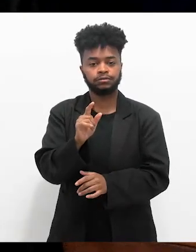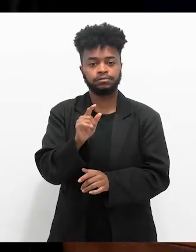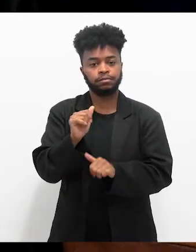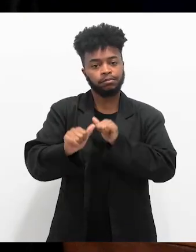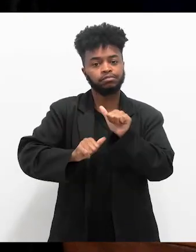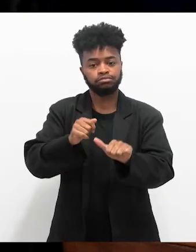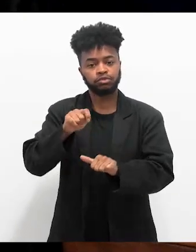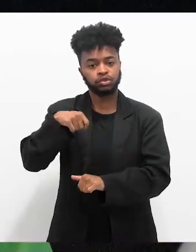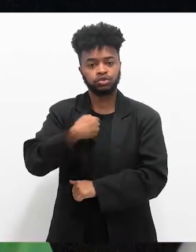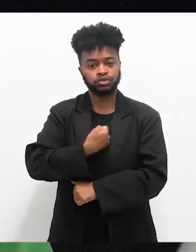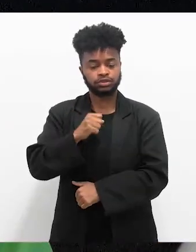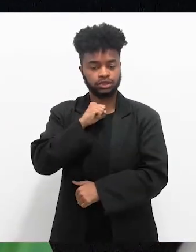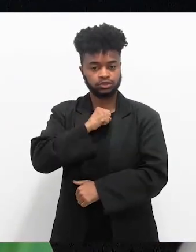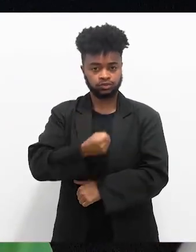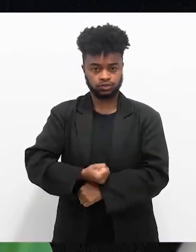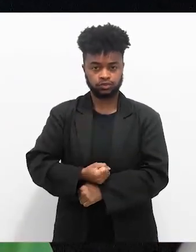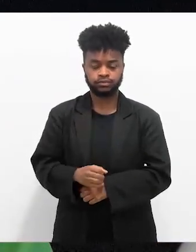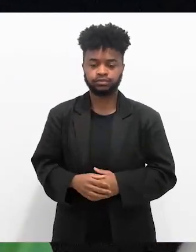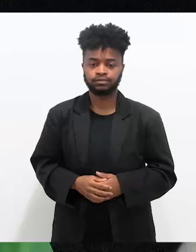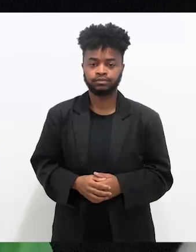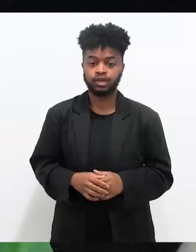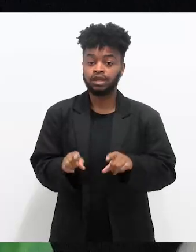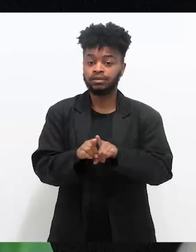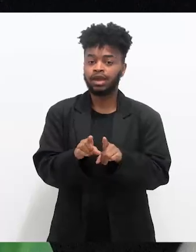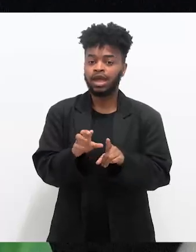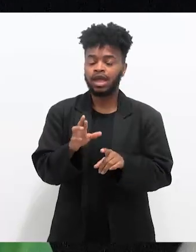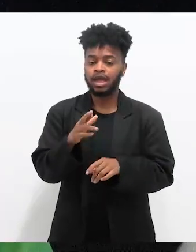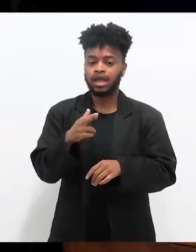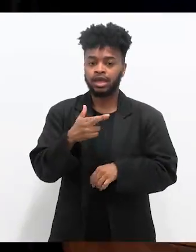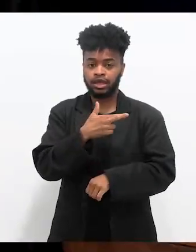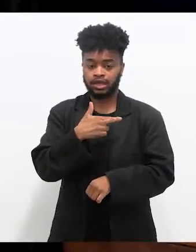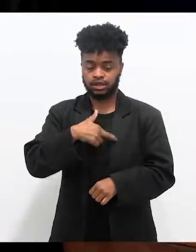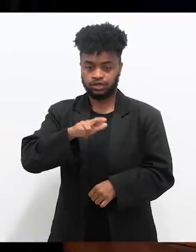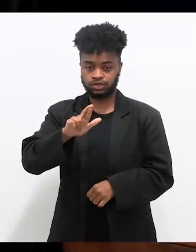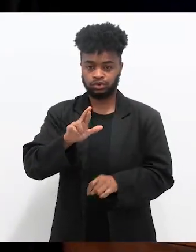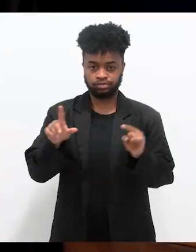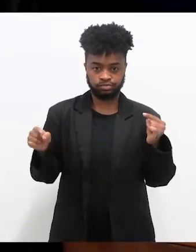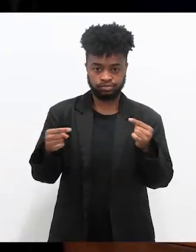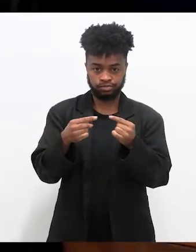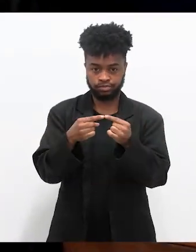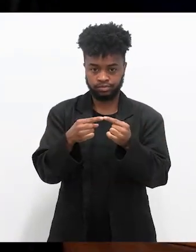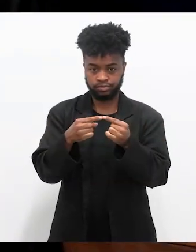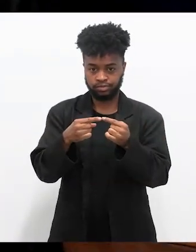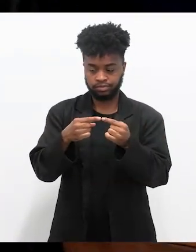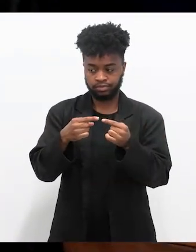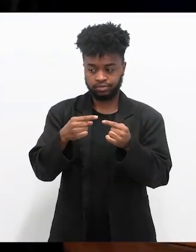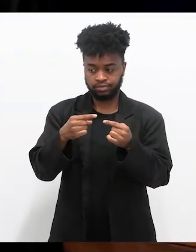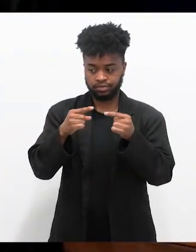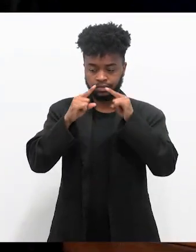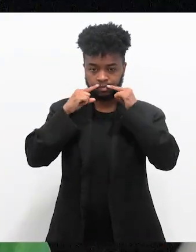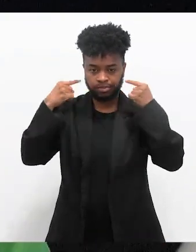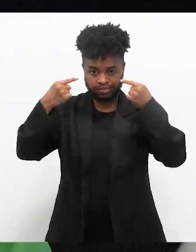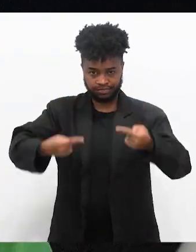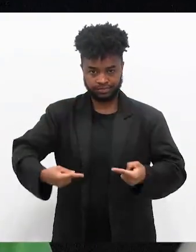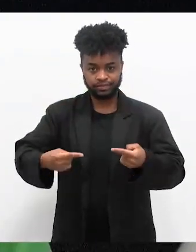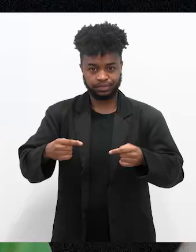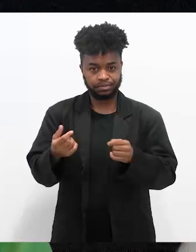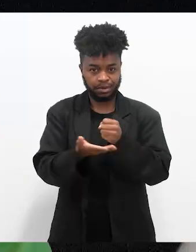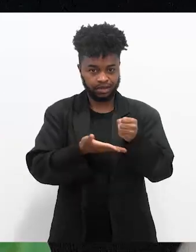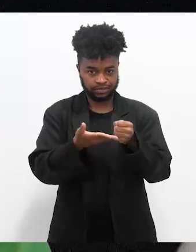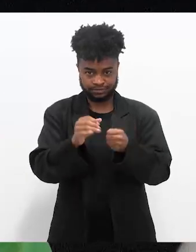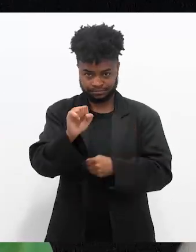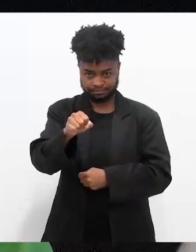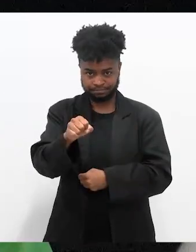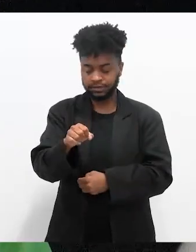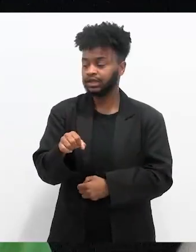terra. E ela é uma religião patriarcal. Patriarcal em sua origem, em sua essência. Então,